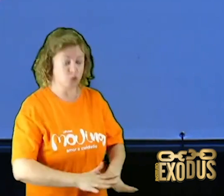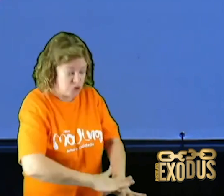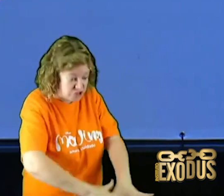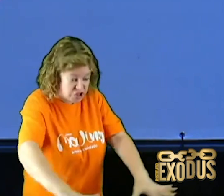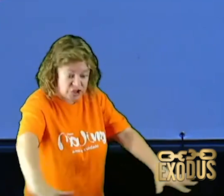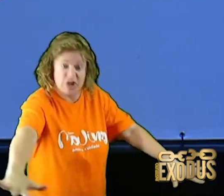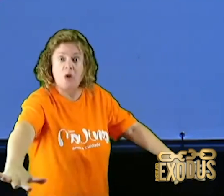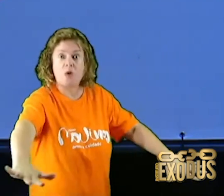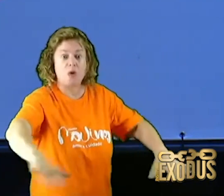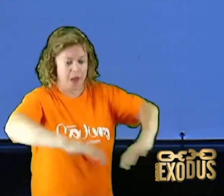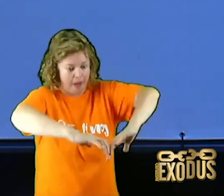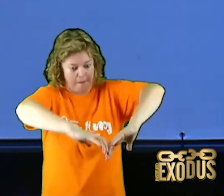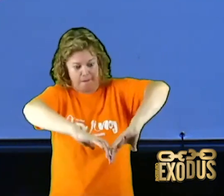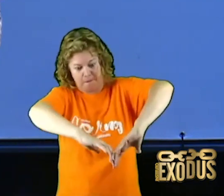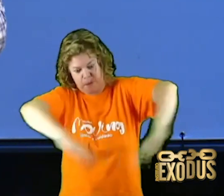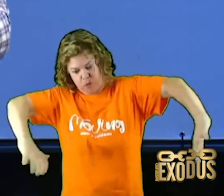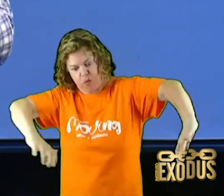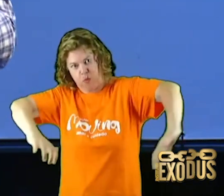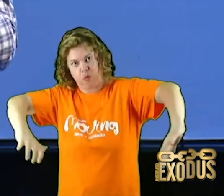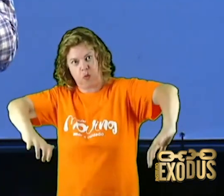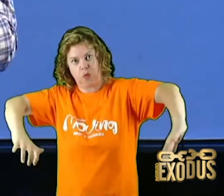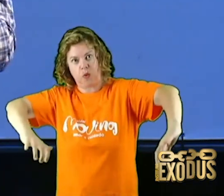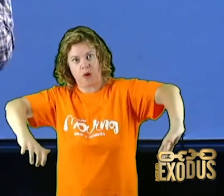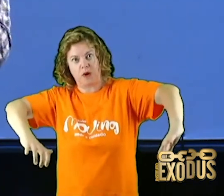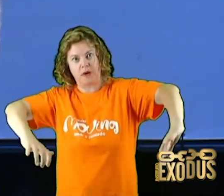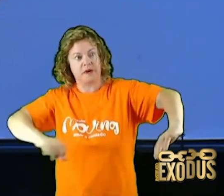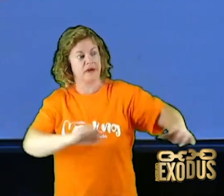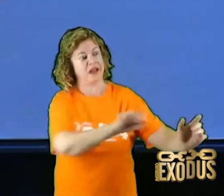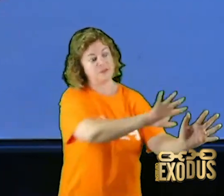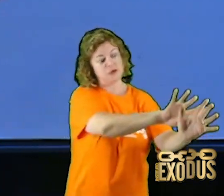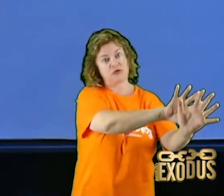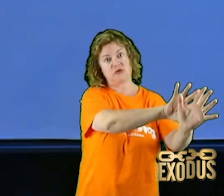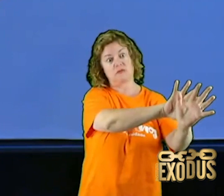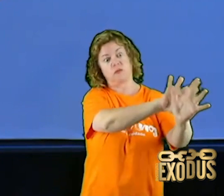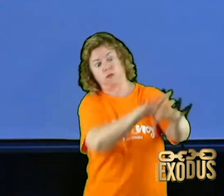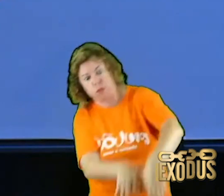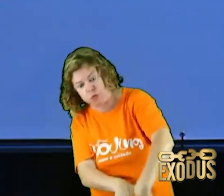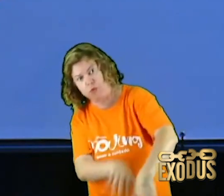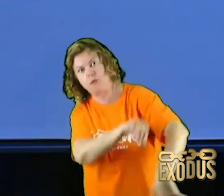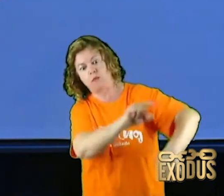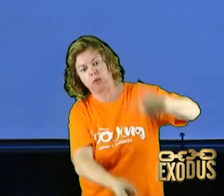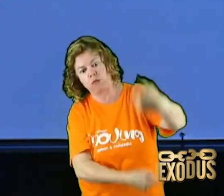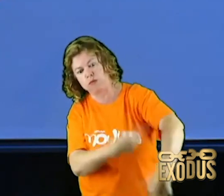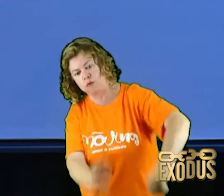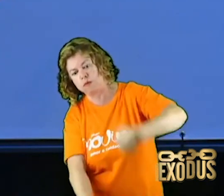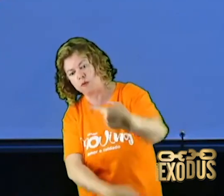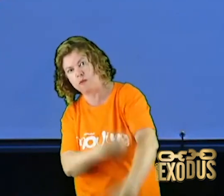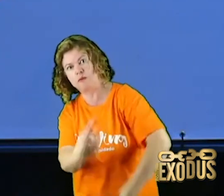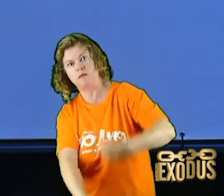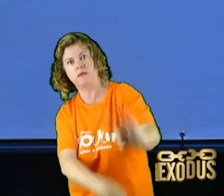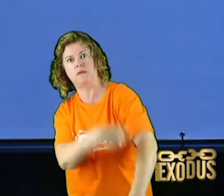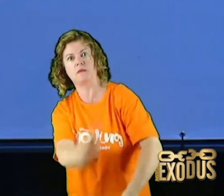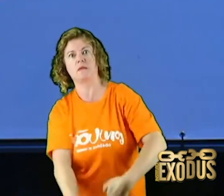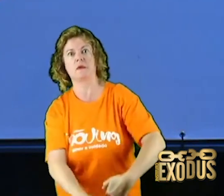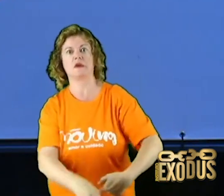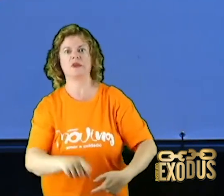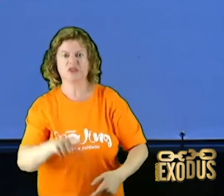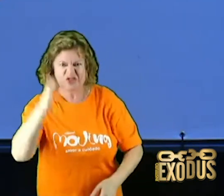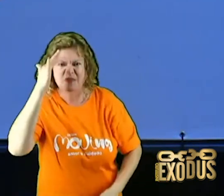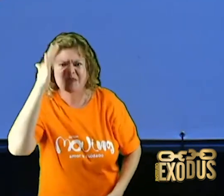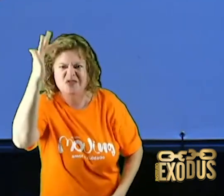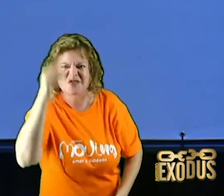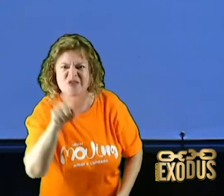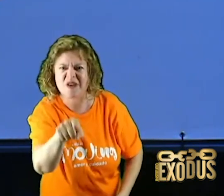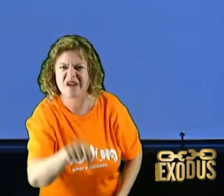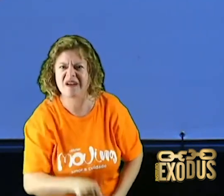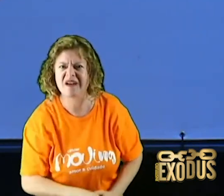boca e traga essas pessoas. E sepulta, já imaginou um buraco abrir no teu chão? Um